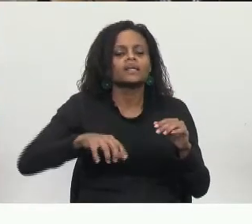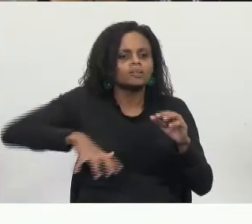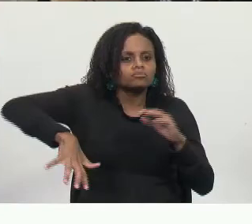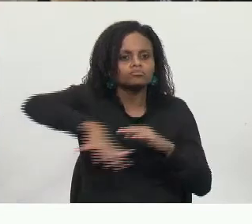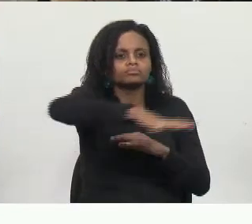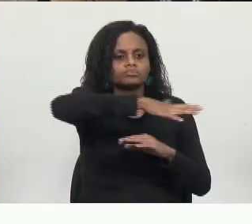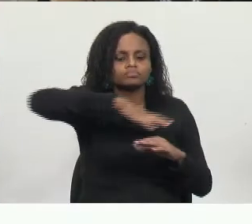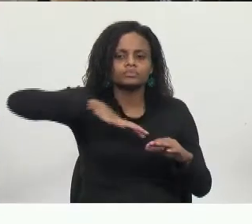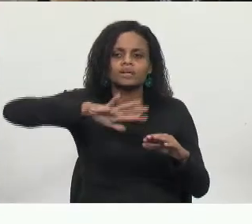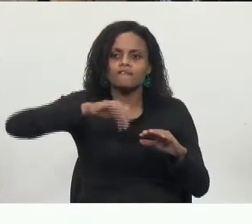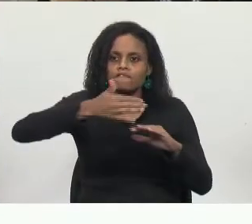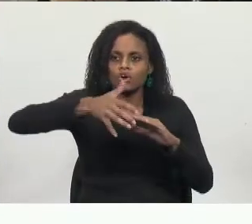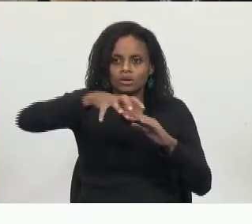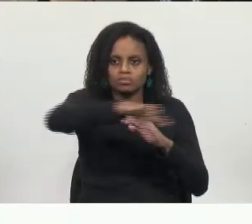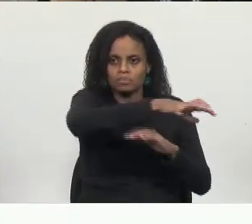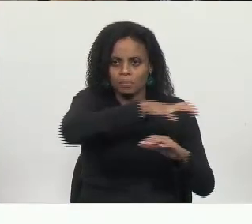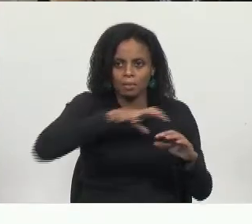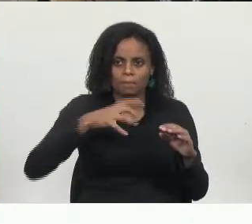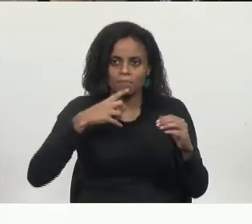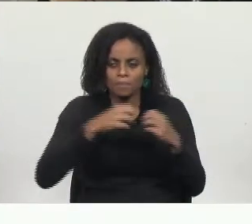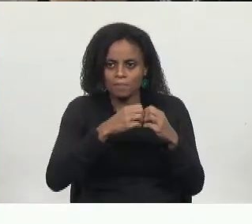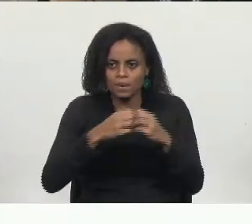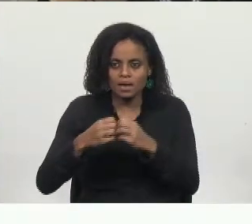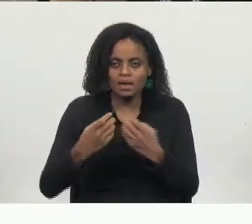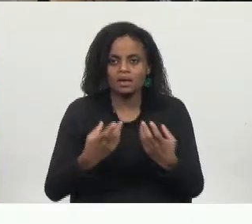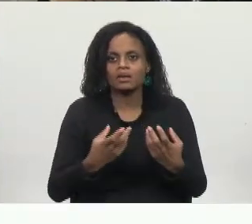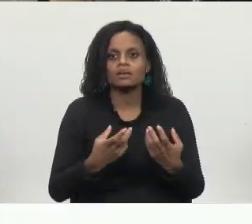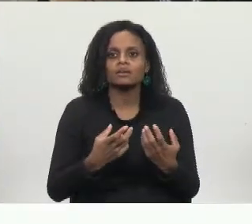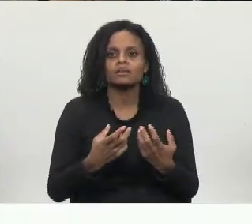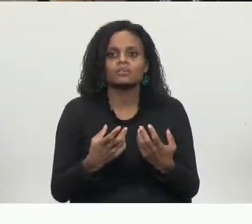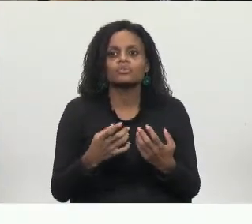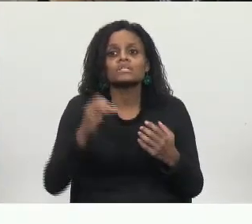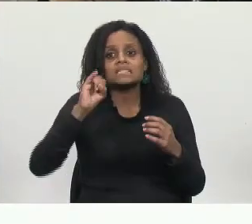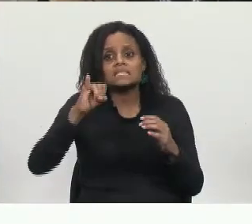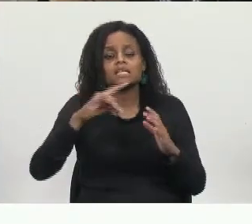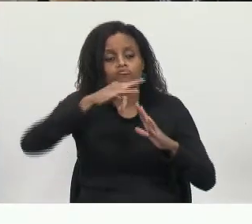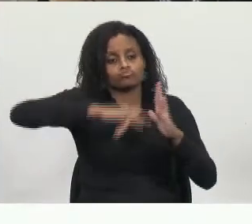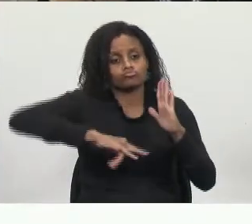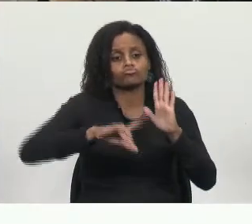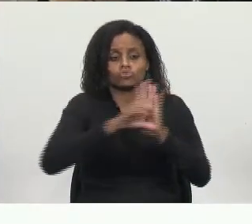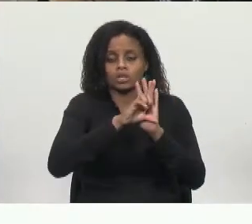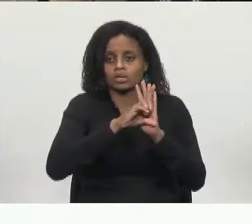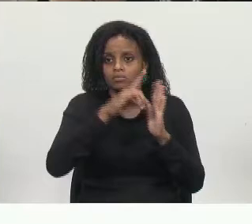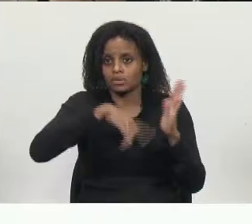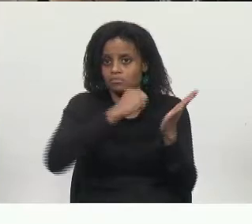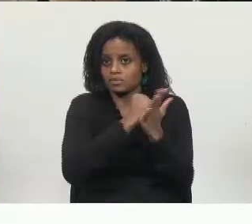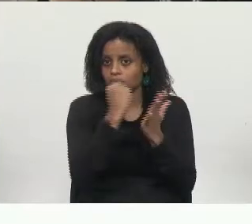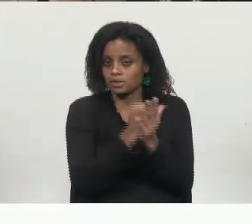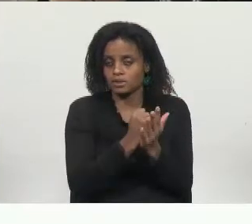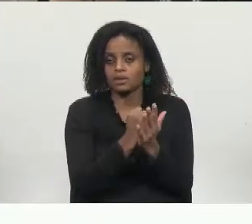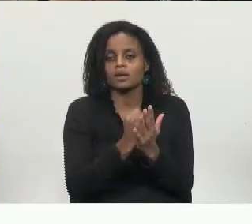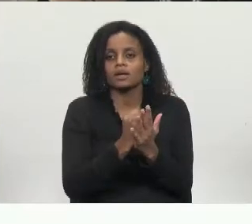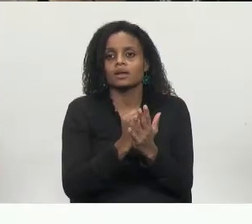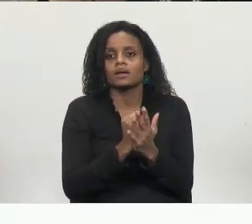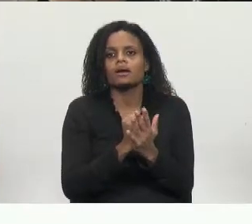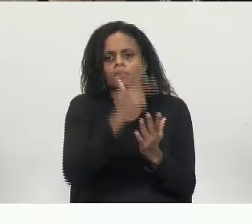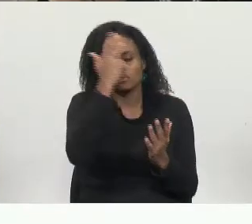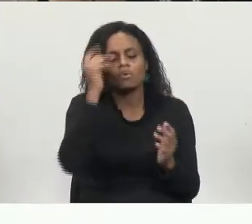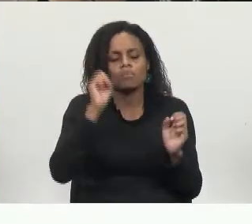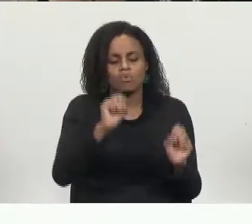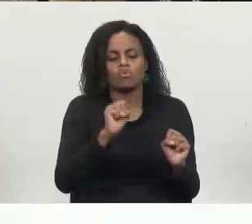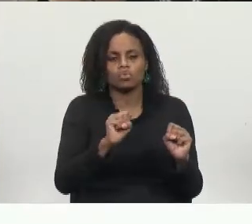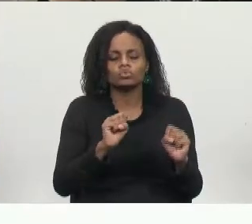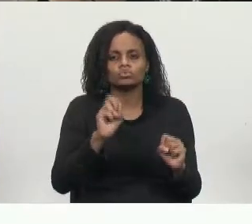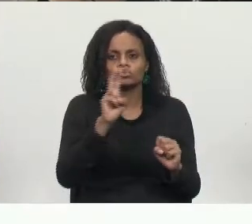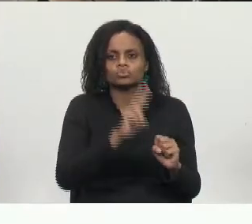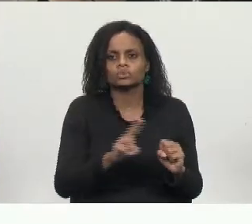sem ser no plenário, na própria Assembleia Legislativa, desde que autorizados pela lei, o Estatuto de Armamento, entendeu? Eu acho